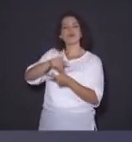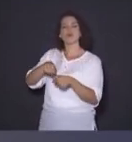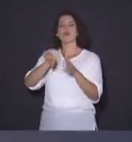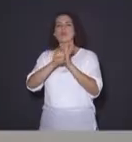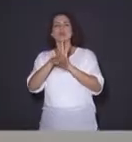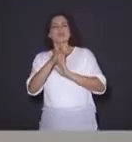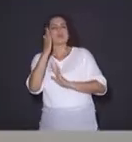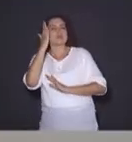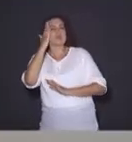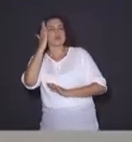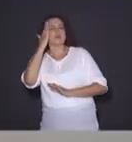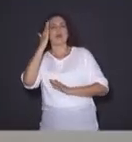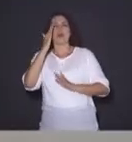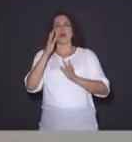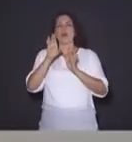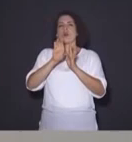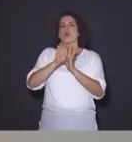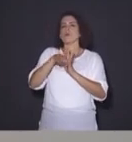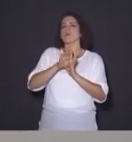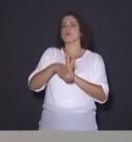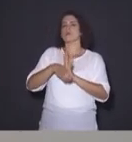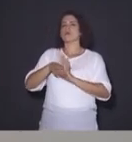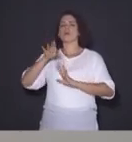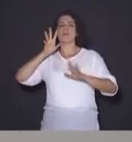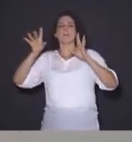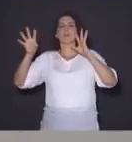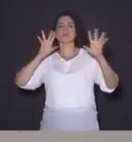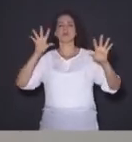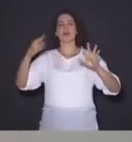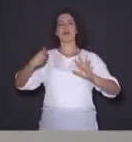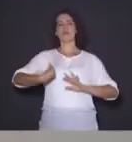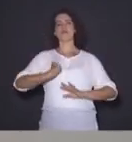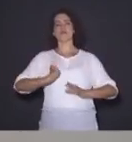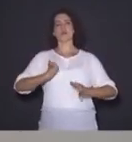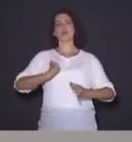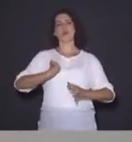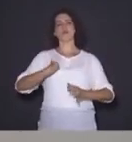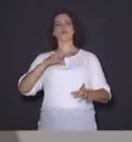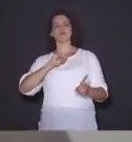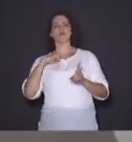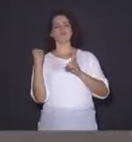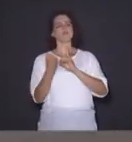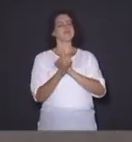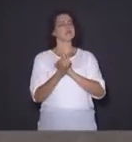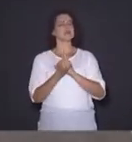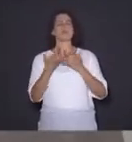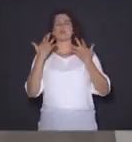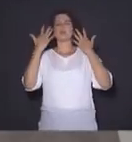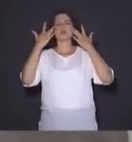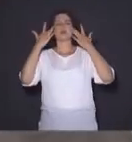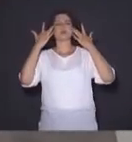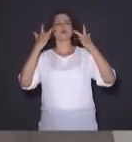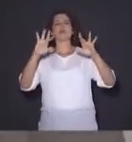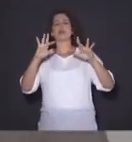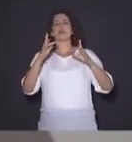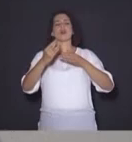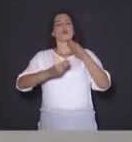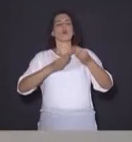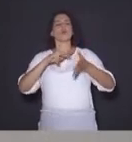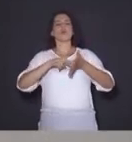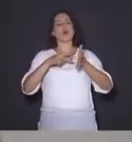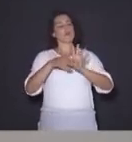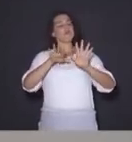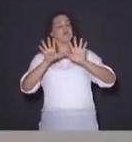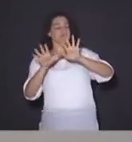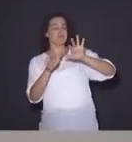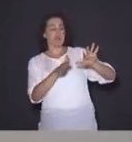concepção do pensar concepção do viver em sociedade não sem dizer que isso tudo da mesma forma que é muito bacana